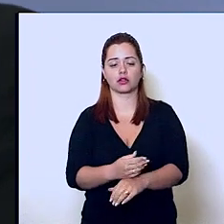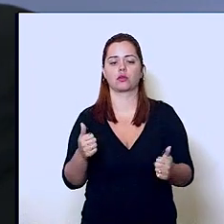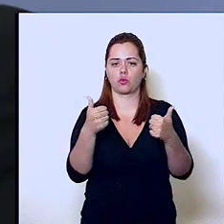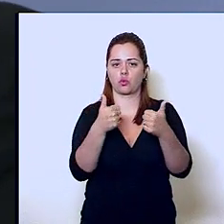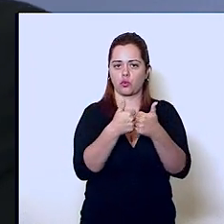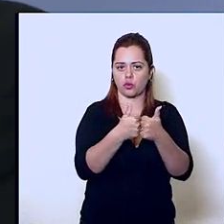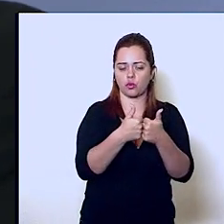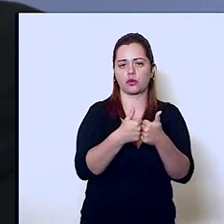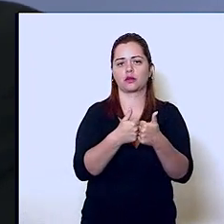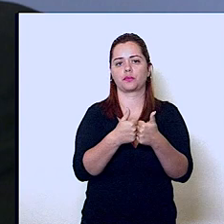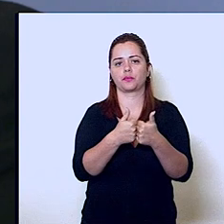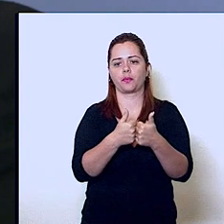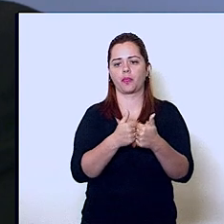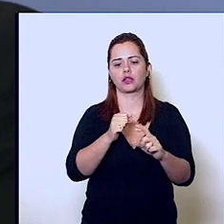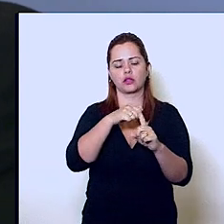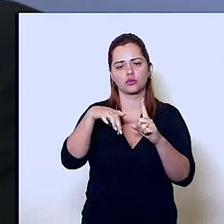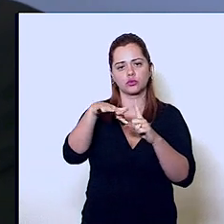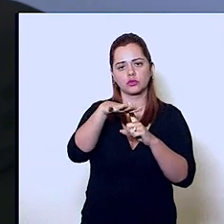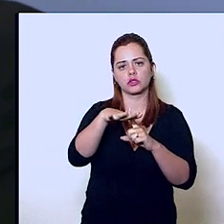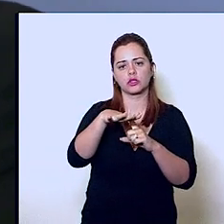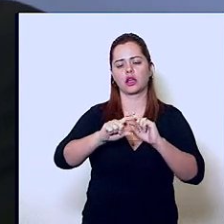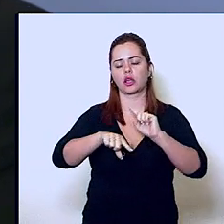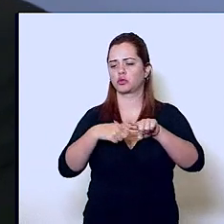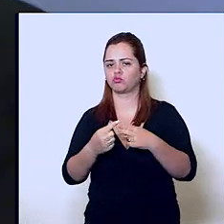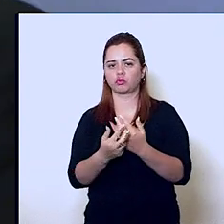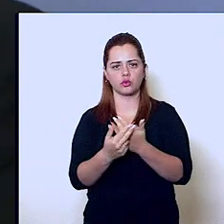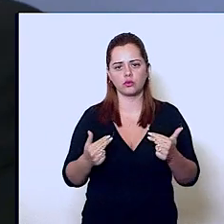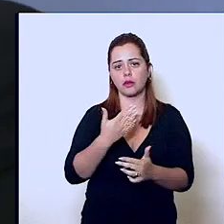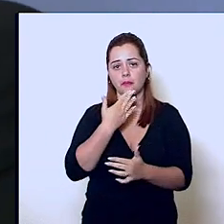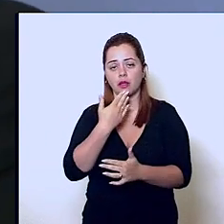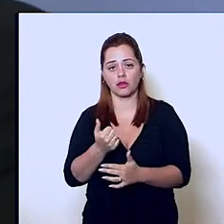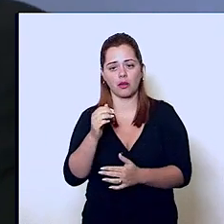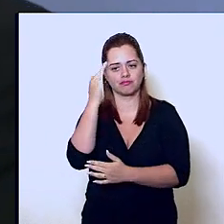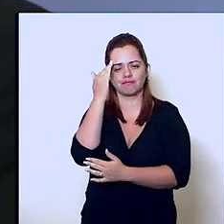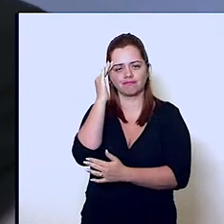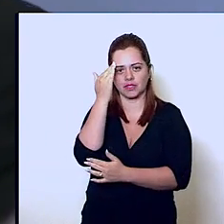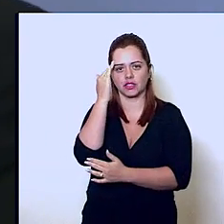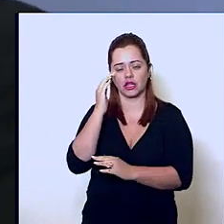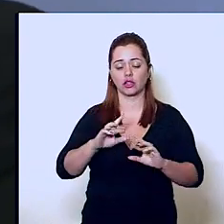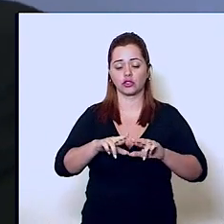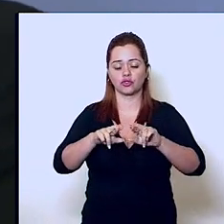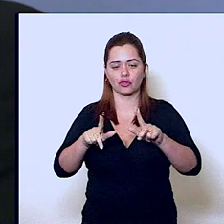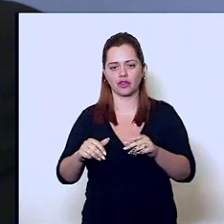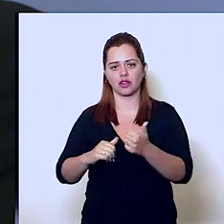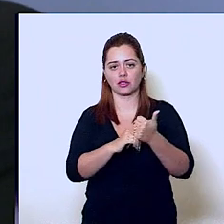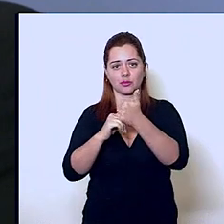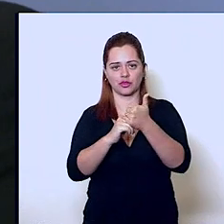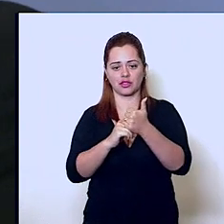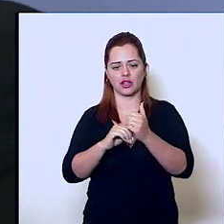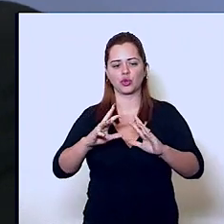de outros atores, a fim de melhor compreender as diferentes posições, as nuances dos interesses da